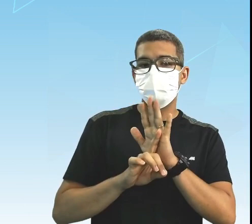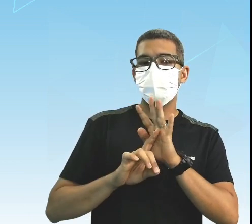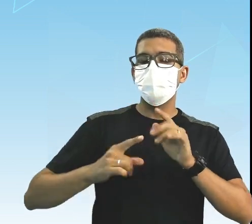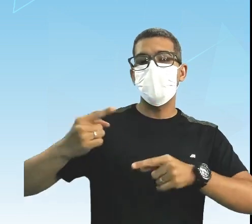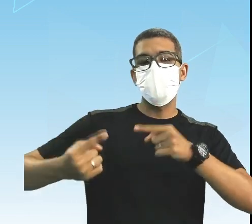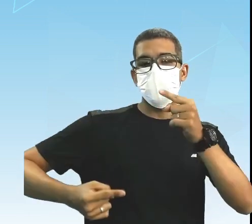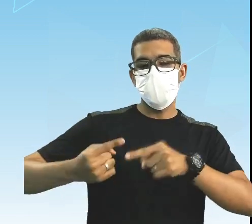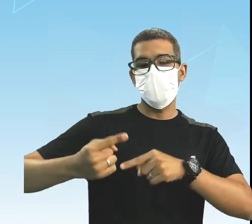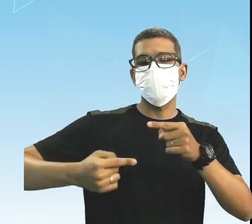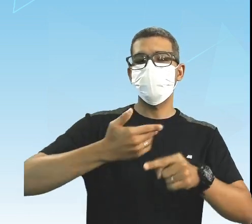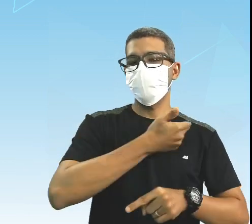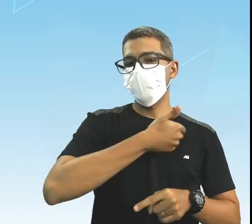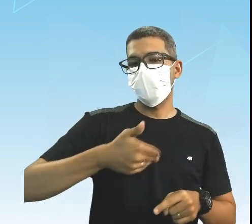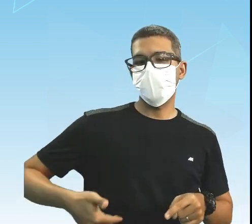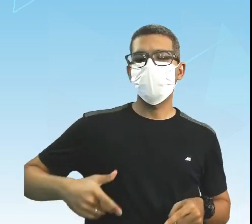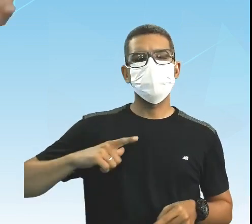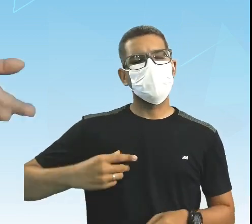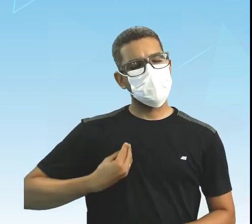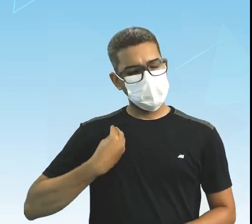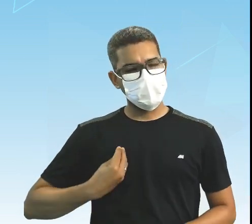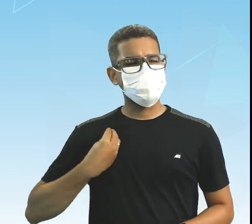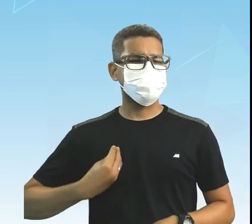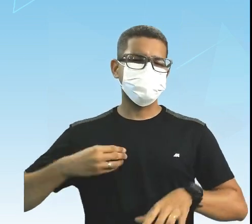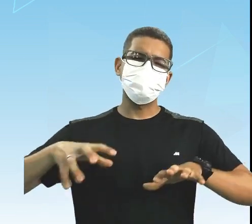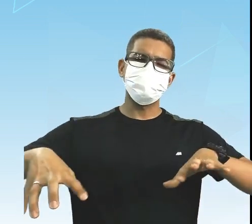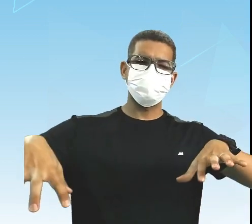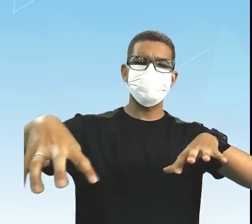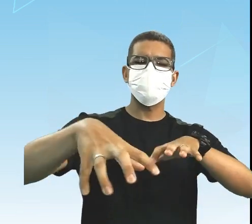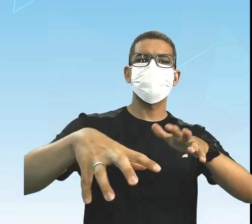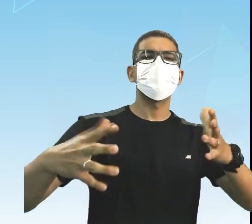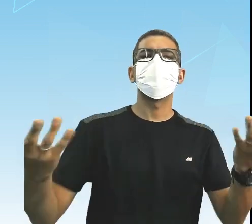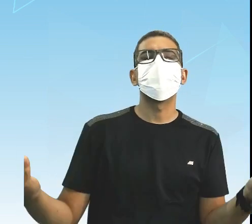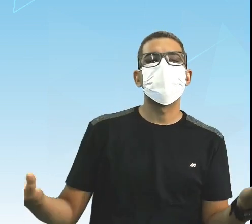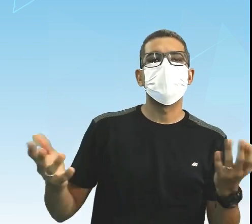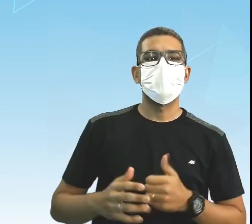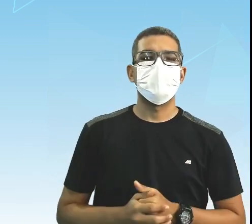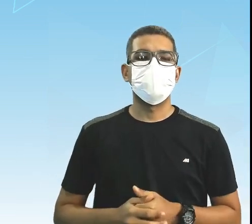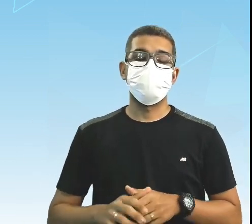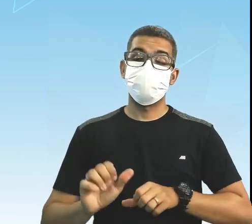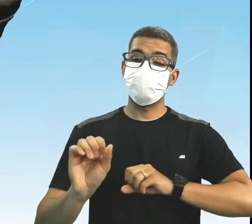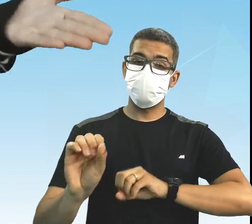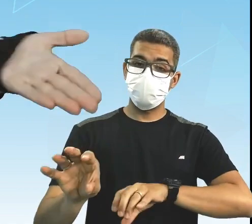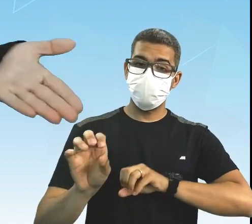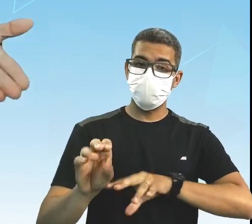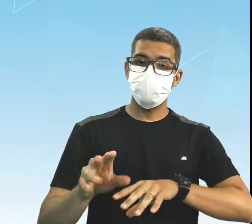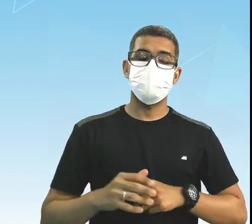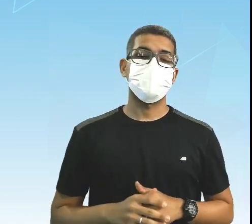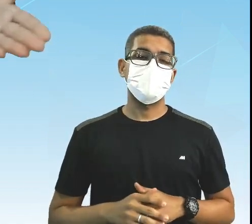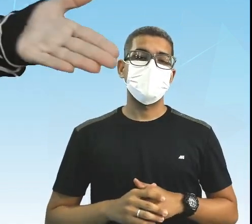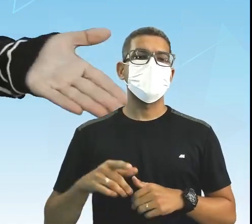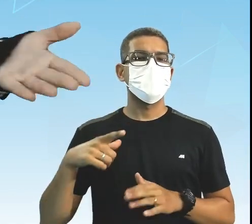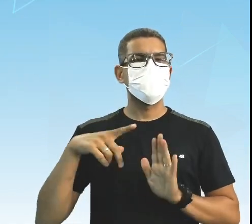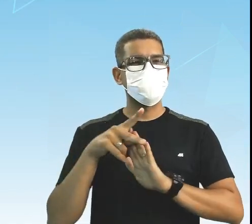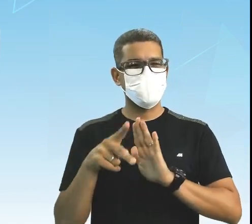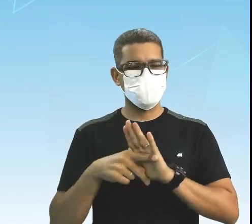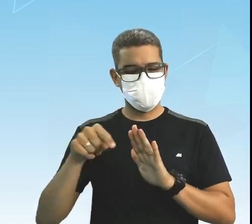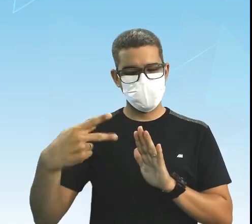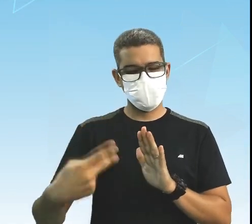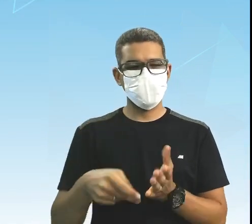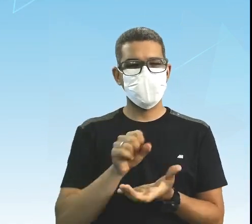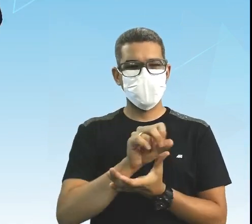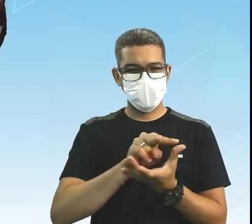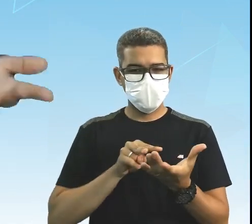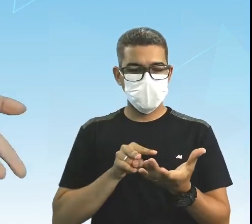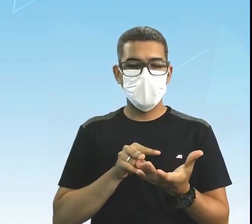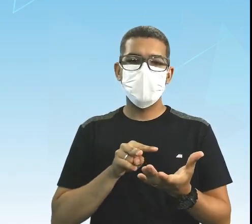políticas públicas ainda devem existir em muitas áreas. Quais são elas? A educação, que o projeto EducaPé mesmo